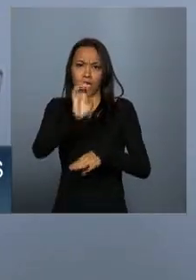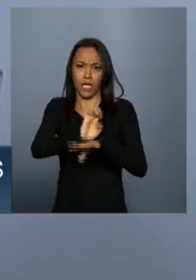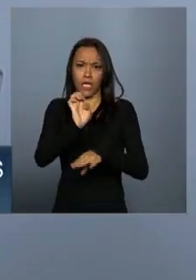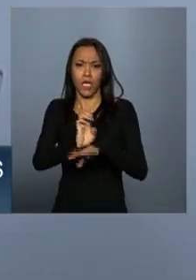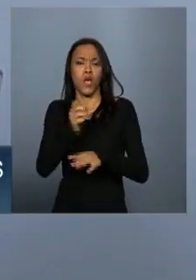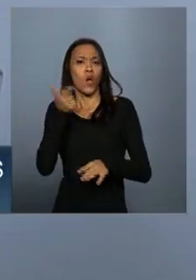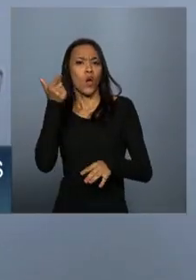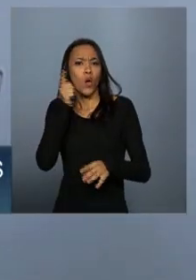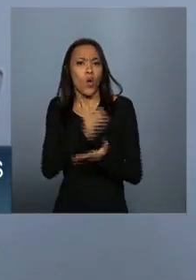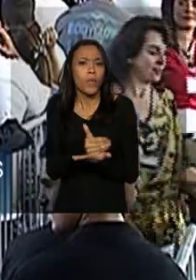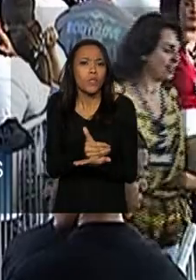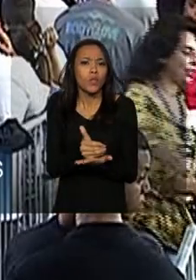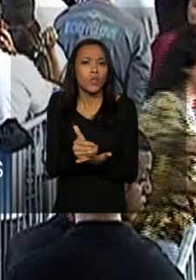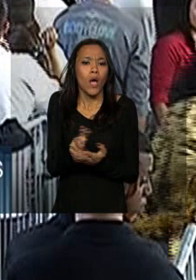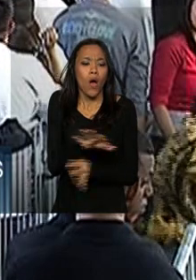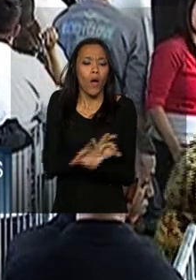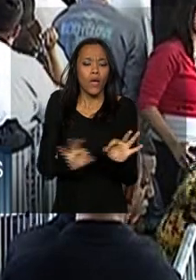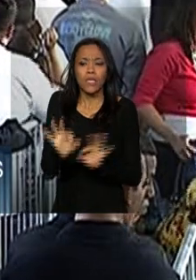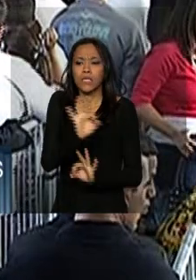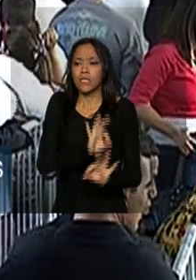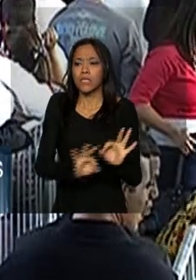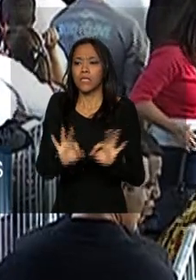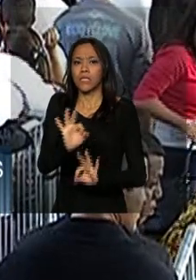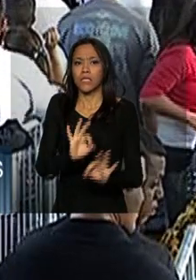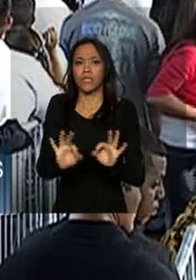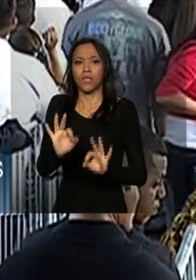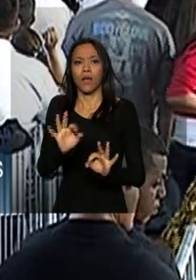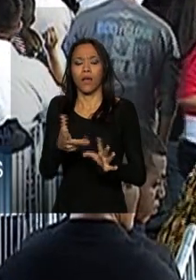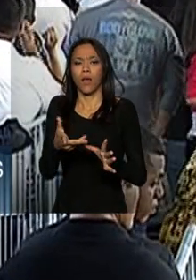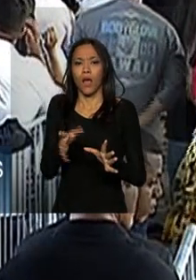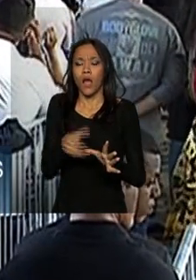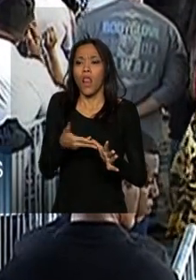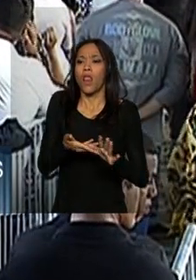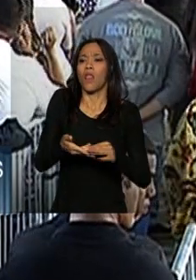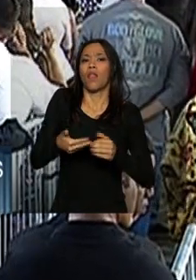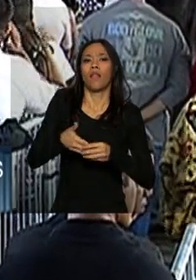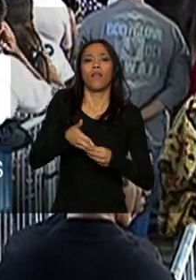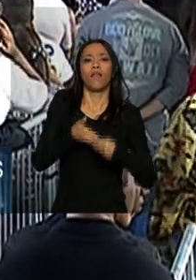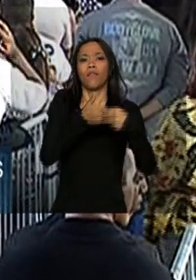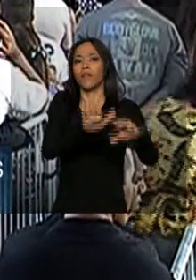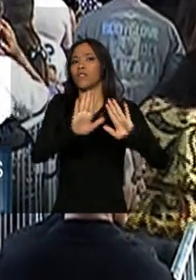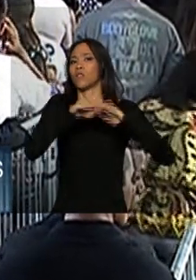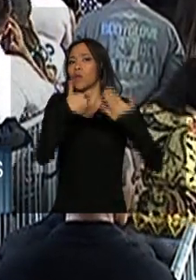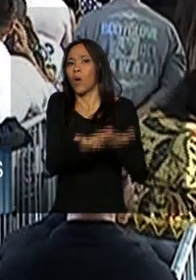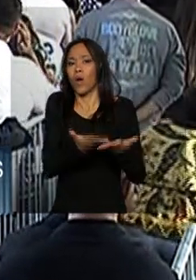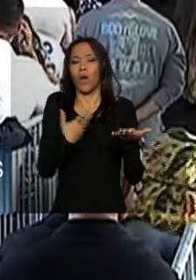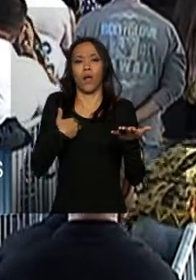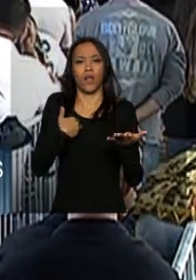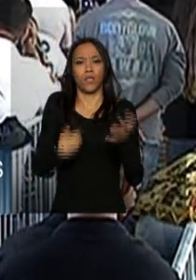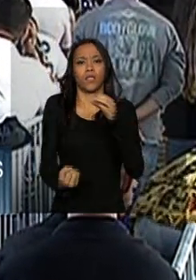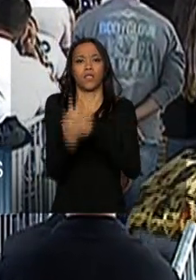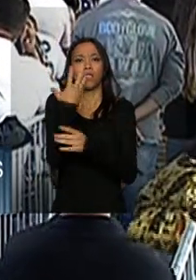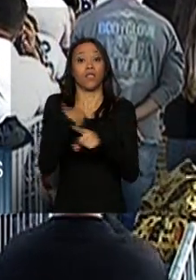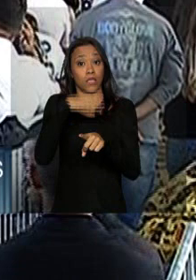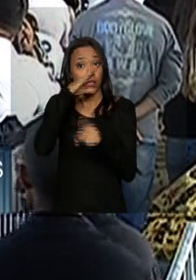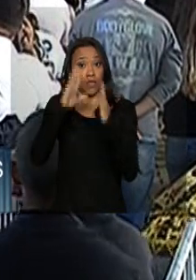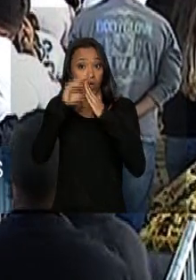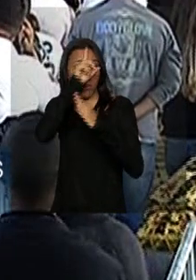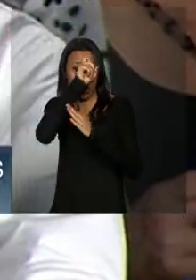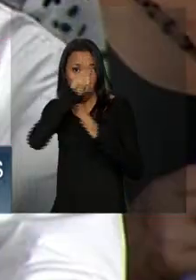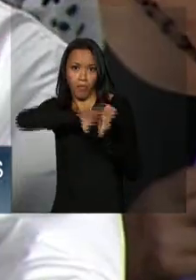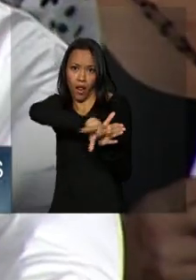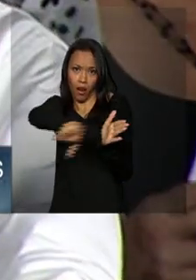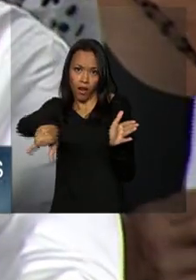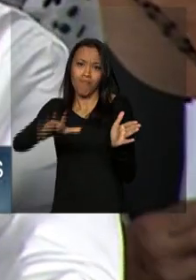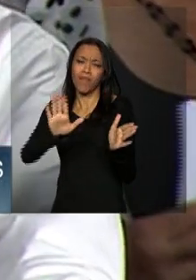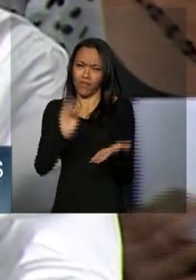quase todas as ocupações, levando clínica da família, levando escola, e a gente sabe que ainda tem muito